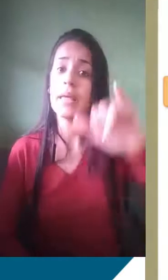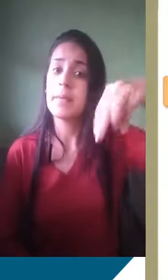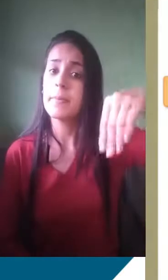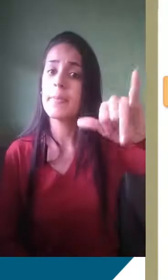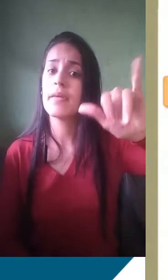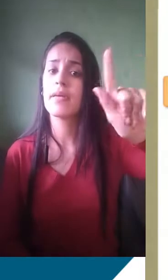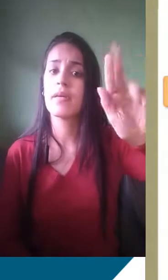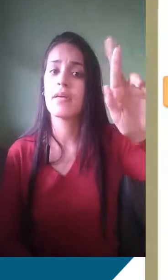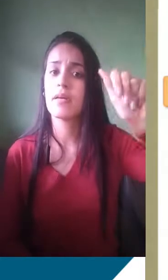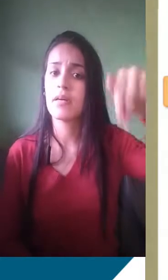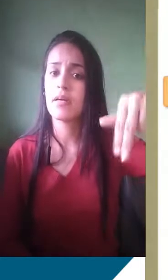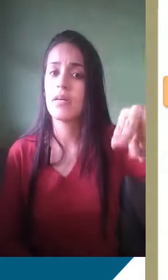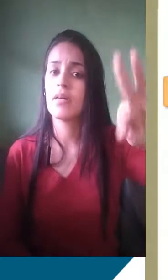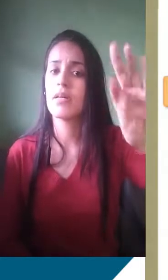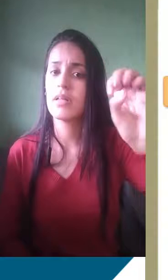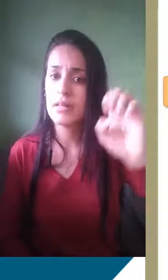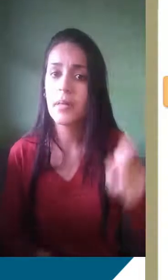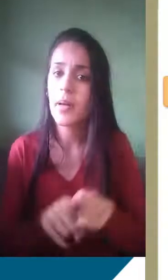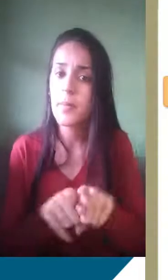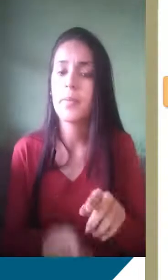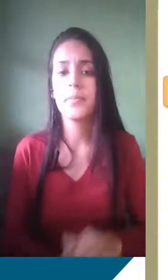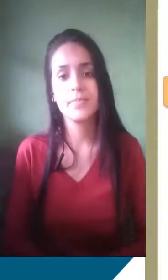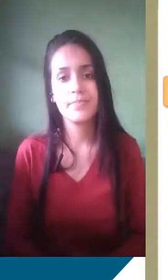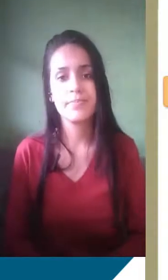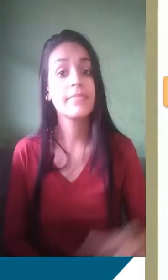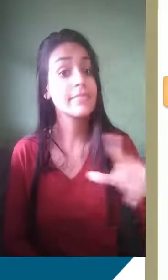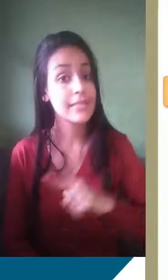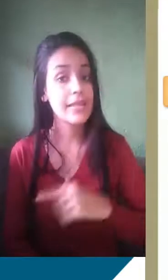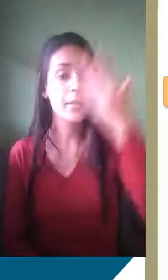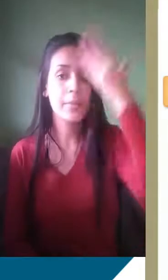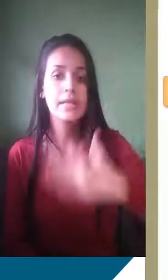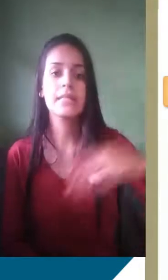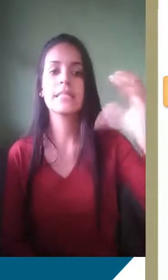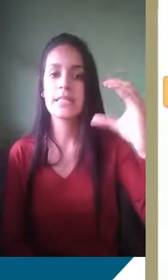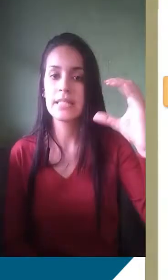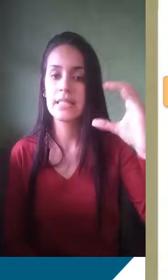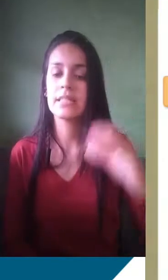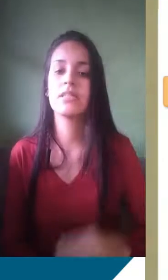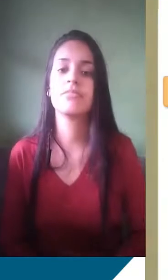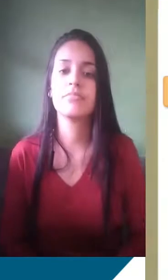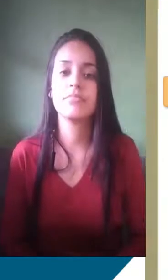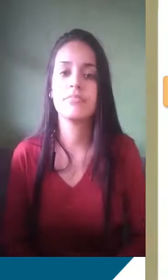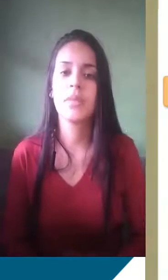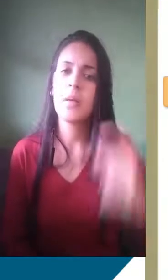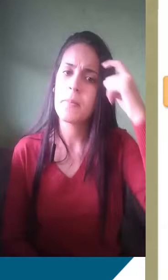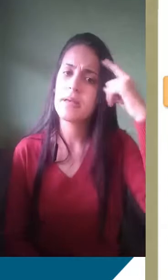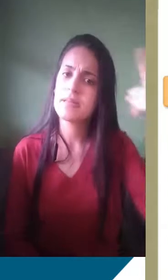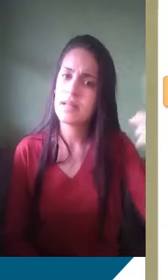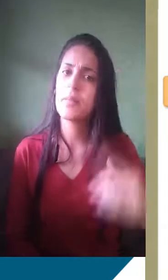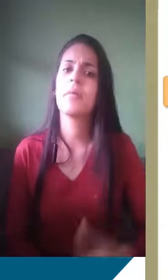imigrantes, e a presença do cientificismo, que é a difusão de pensamento